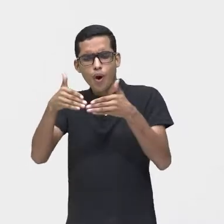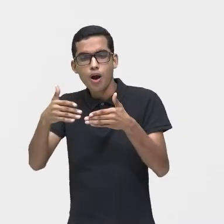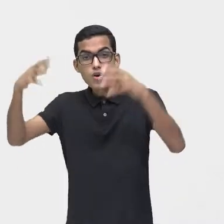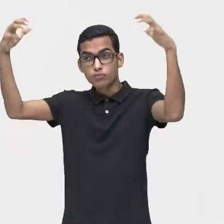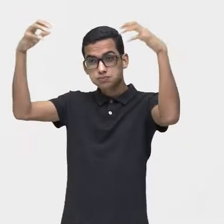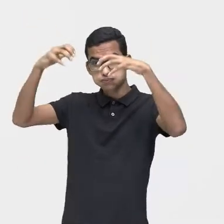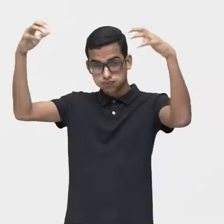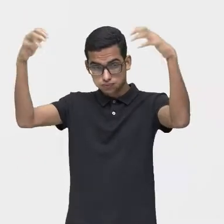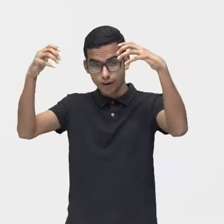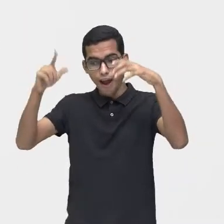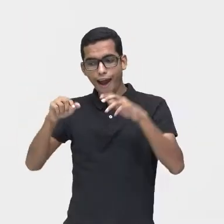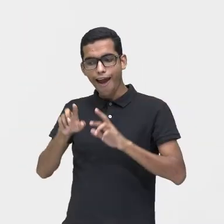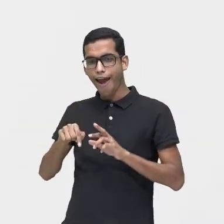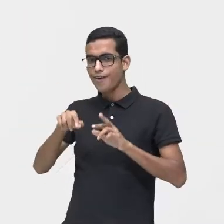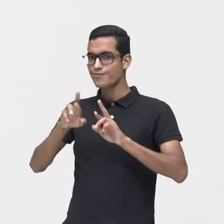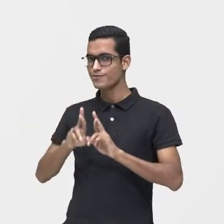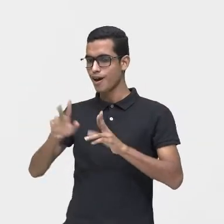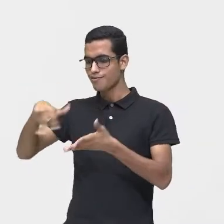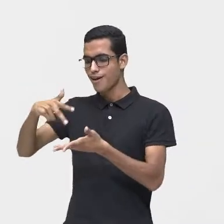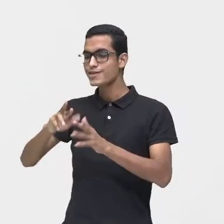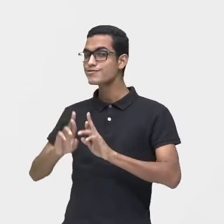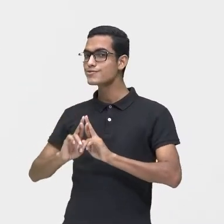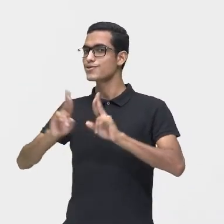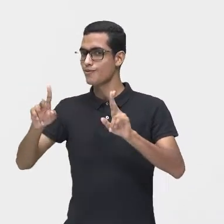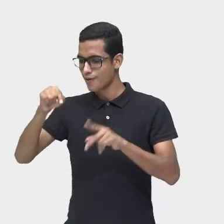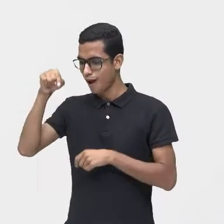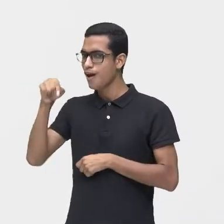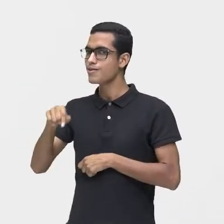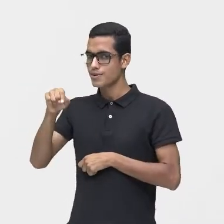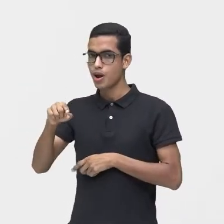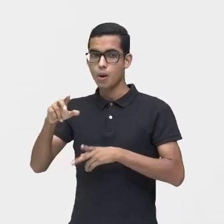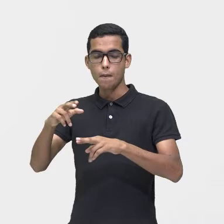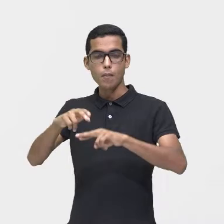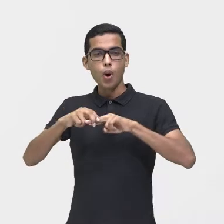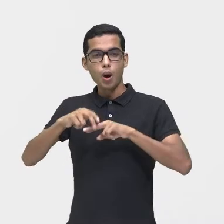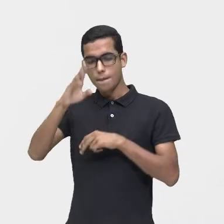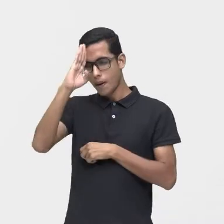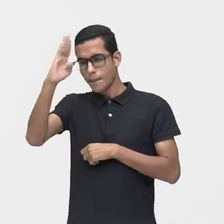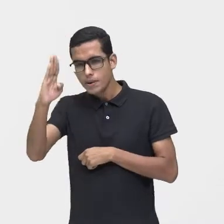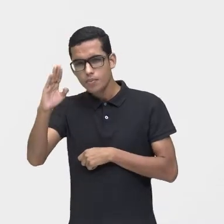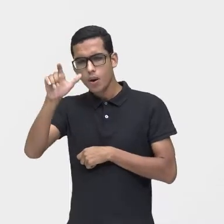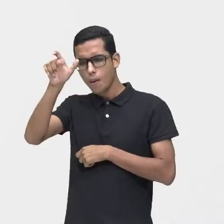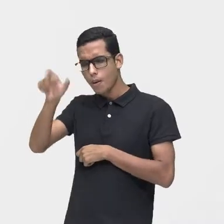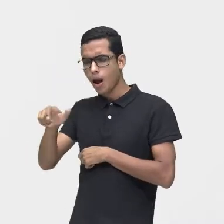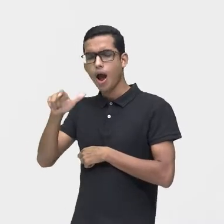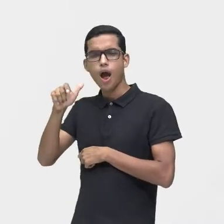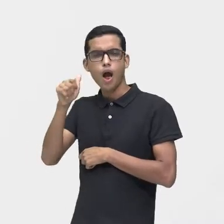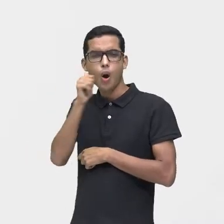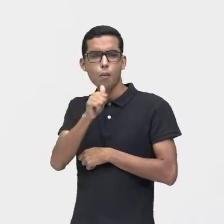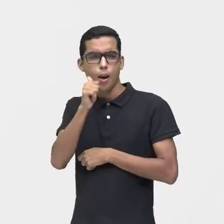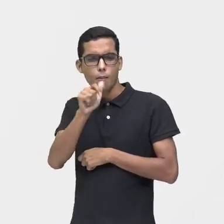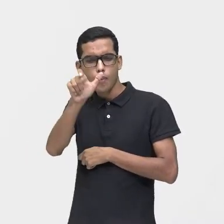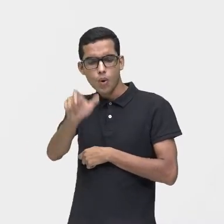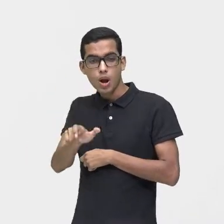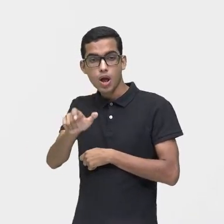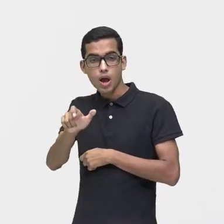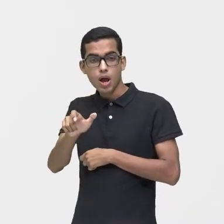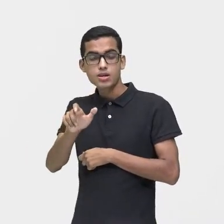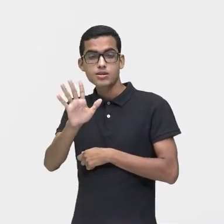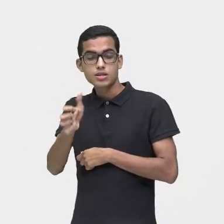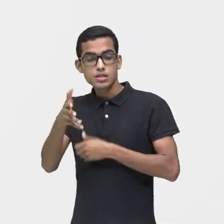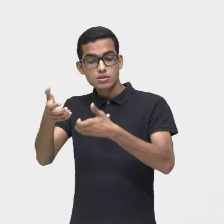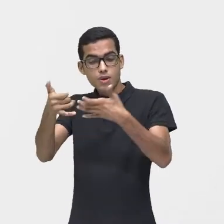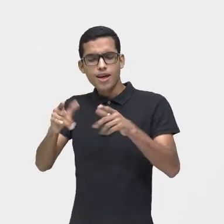o Caetuagê tem como personagem principal uma mulher, pois, segundo a cultura indígena, a entidade